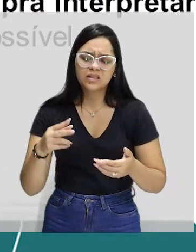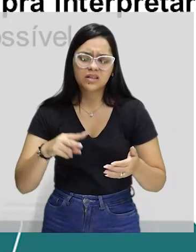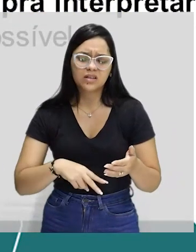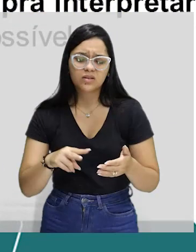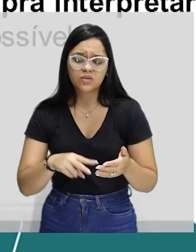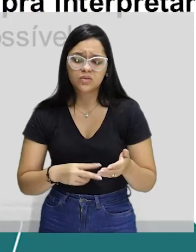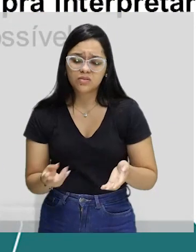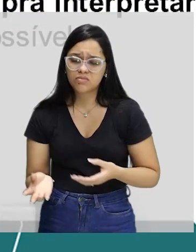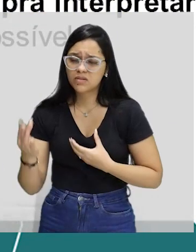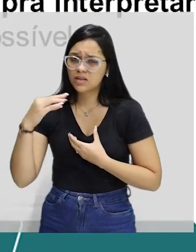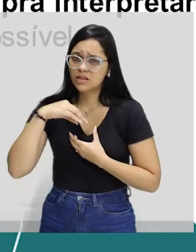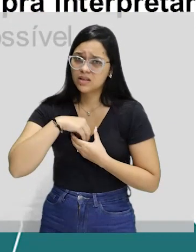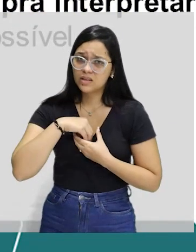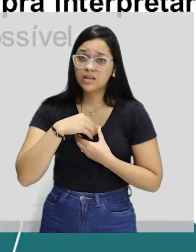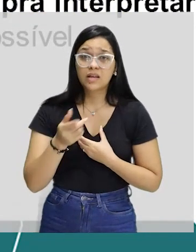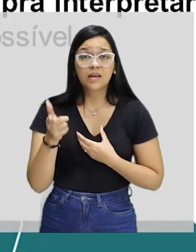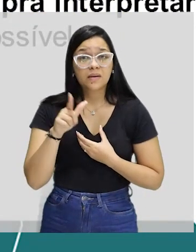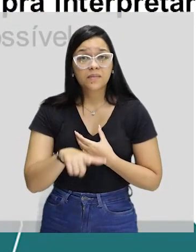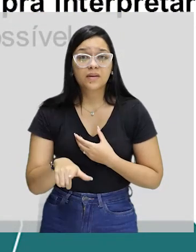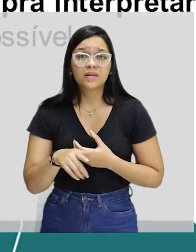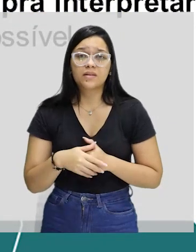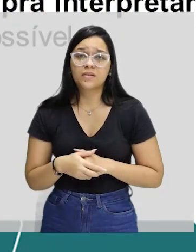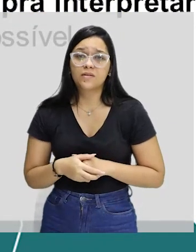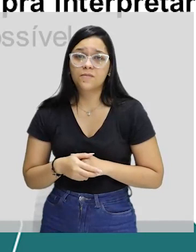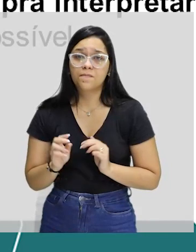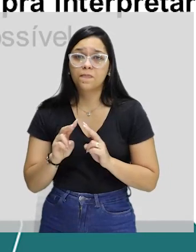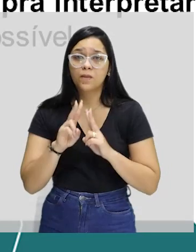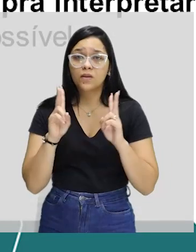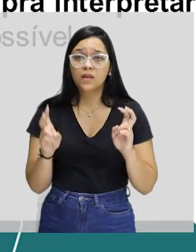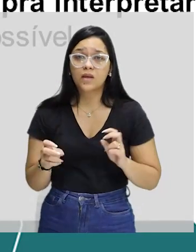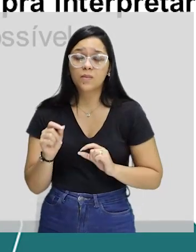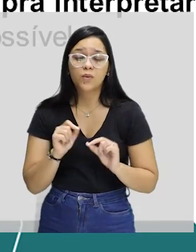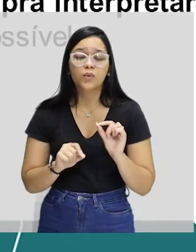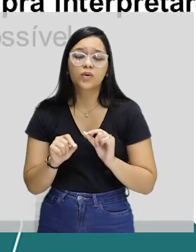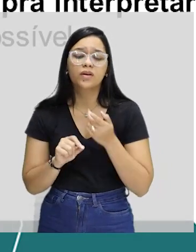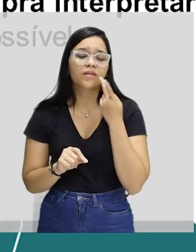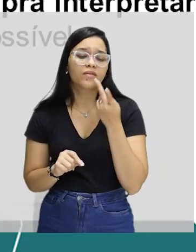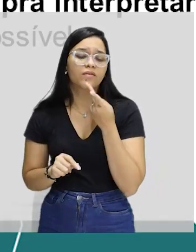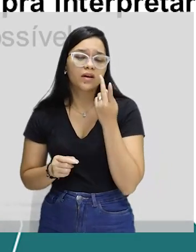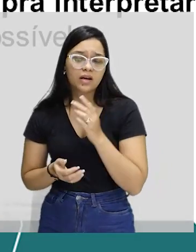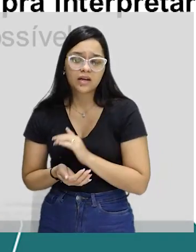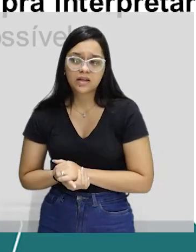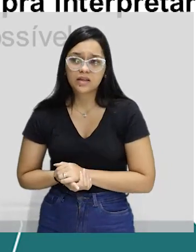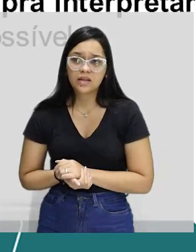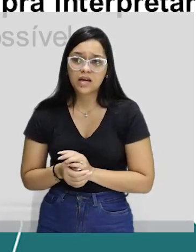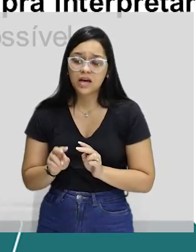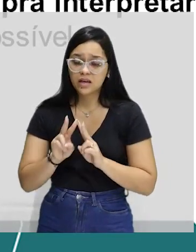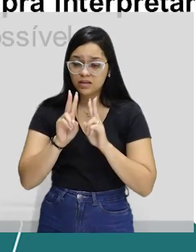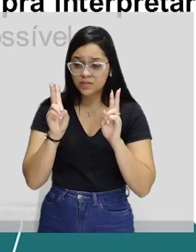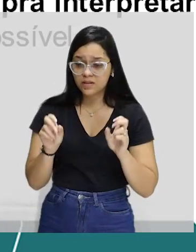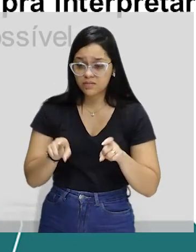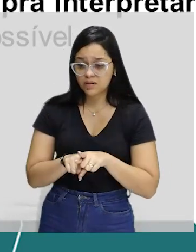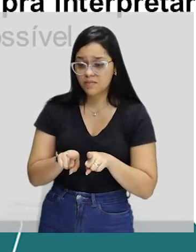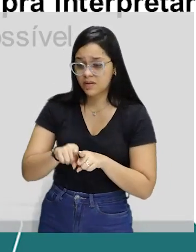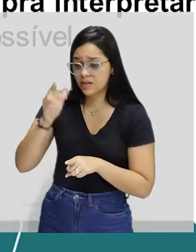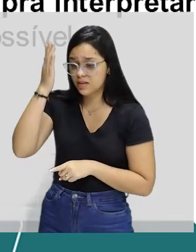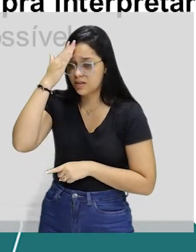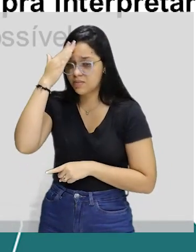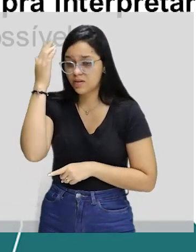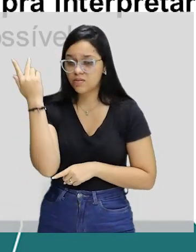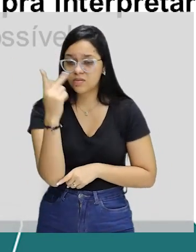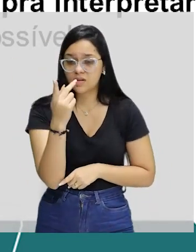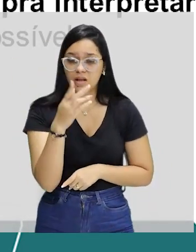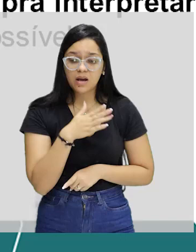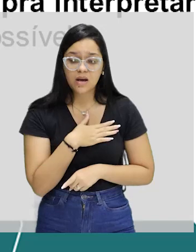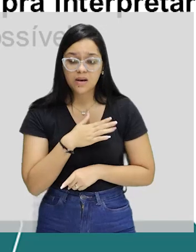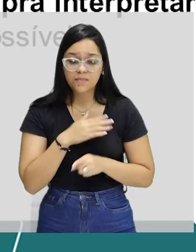imagens? Internalize, repita o assunto que a obra enfoca, a expressão, a interpretação dela sobre